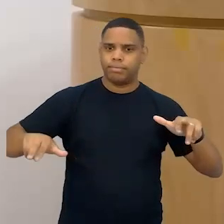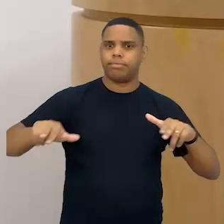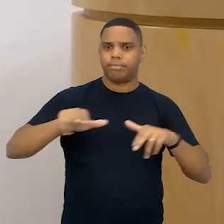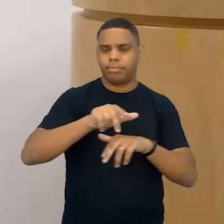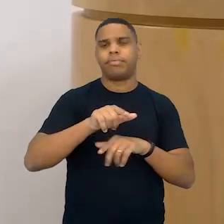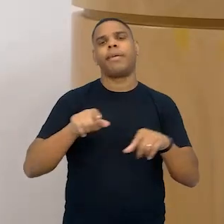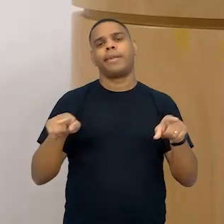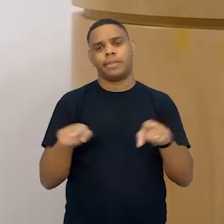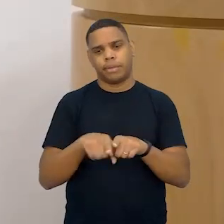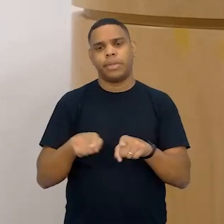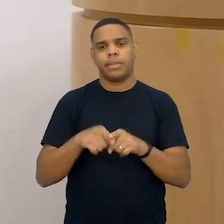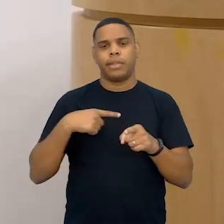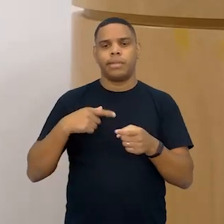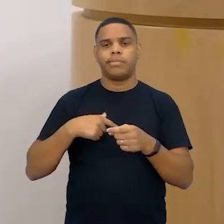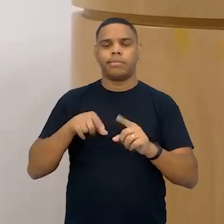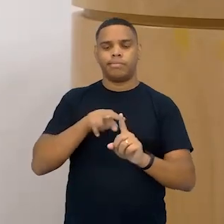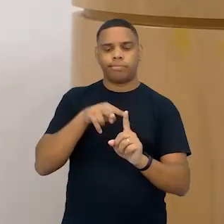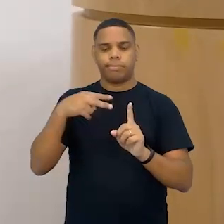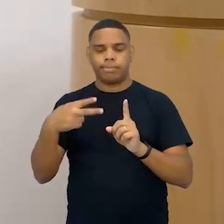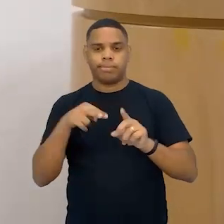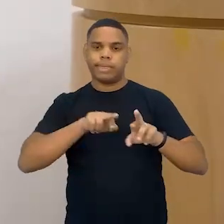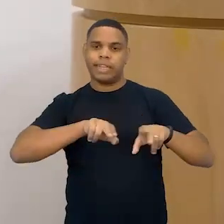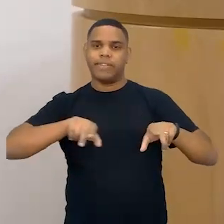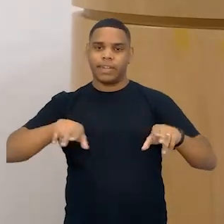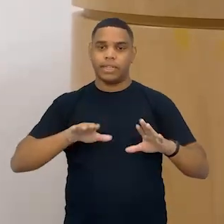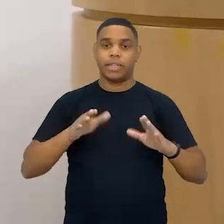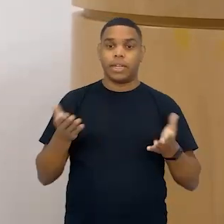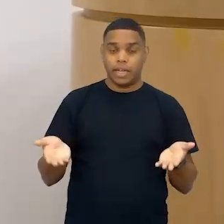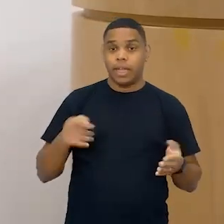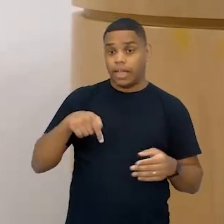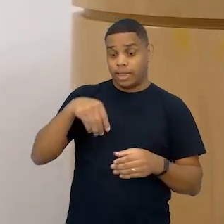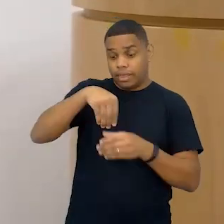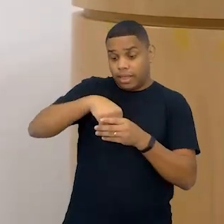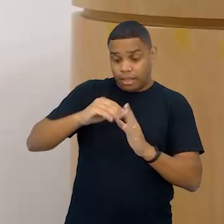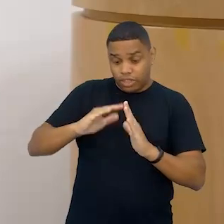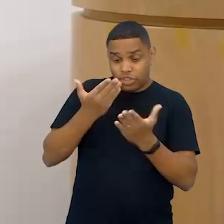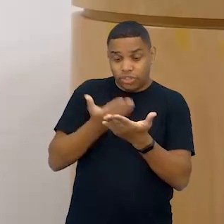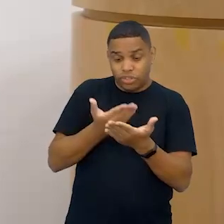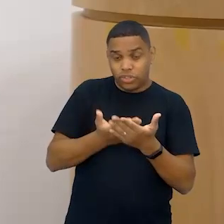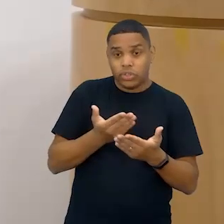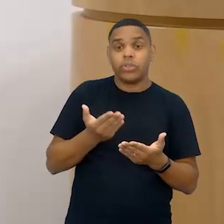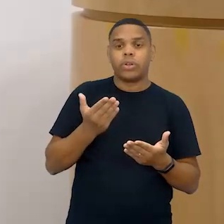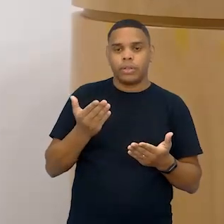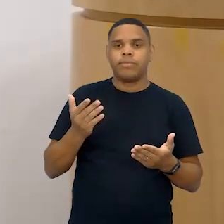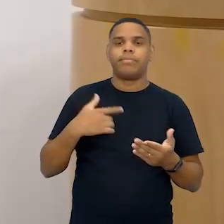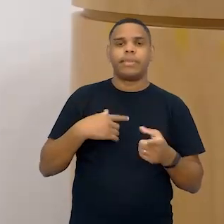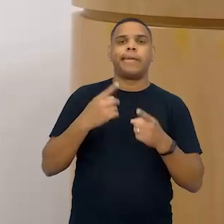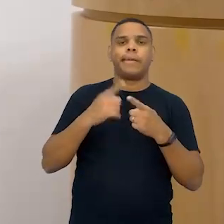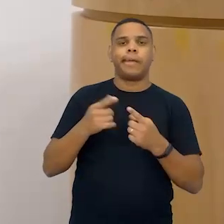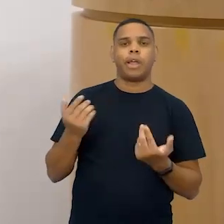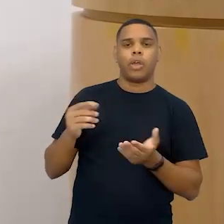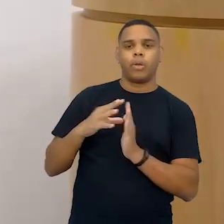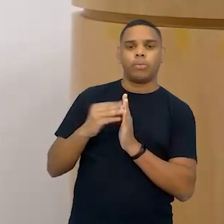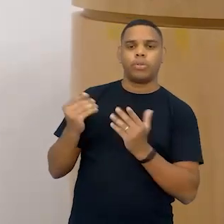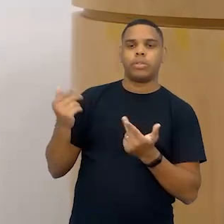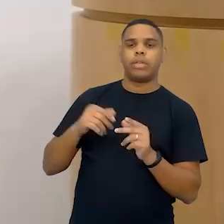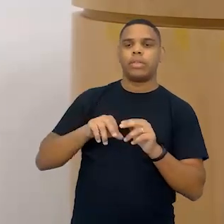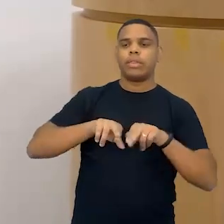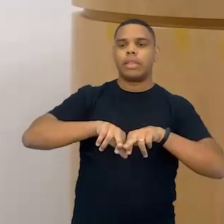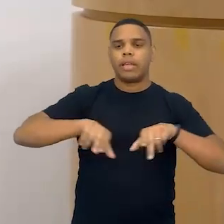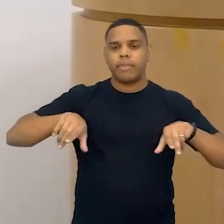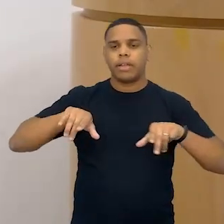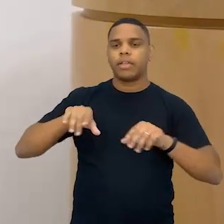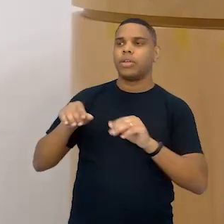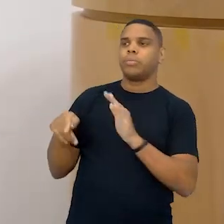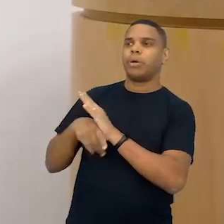também traz essas perspectivas. A gente está falando de uma escola, e a escola reflete diretamente a diversidade